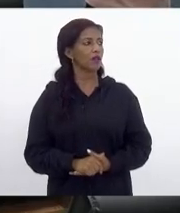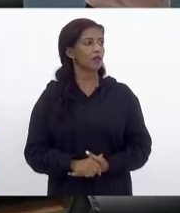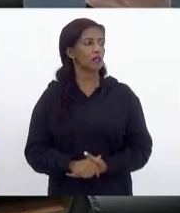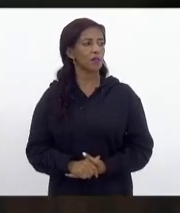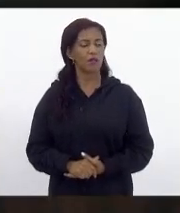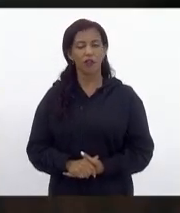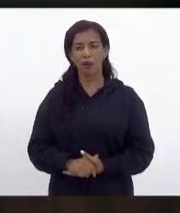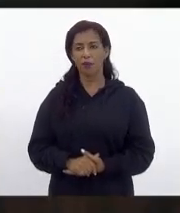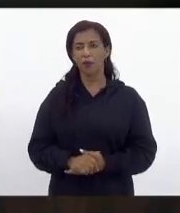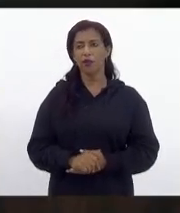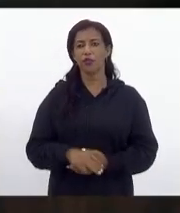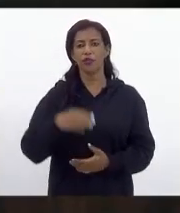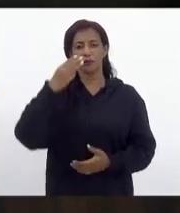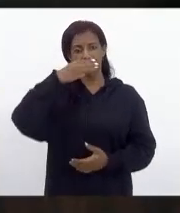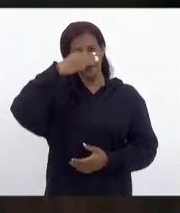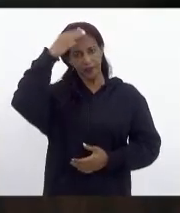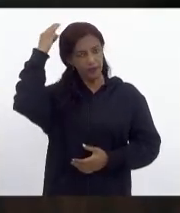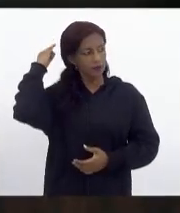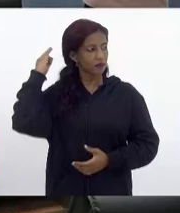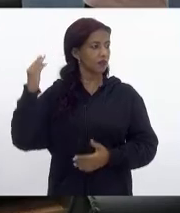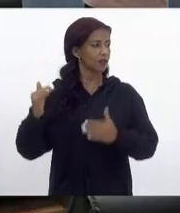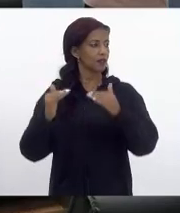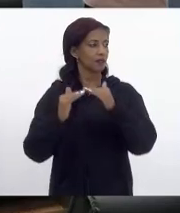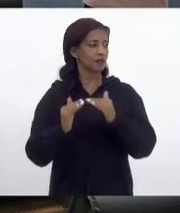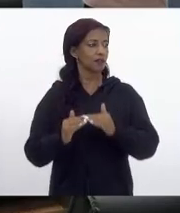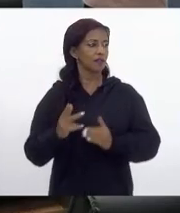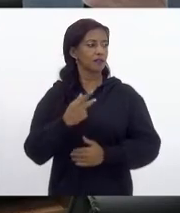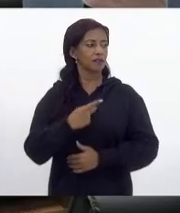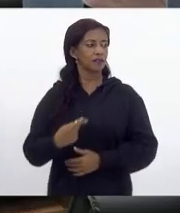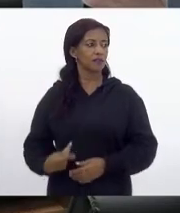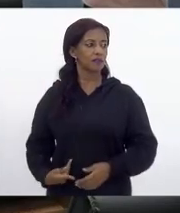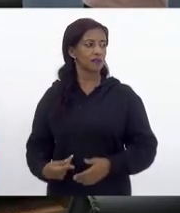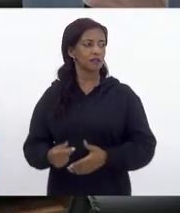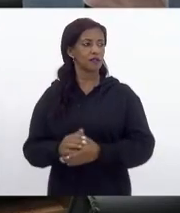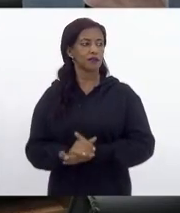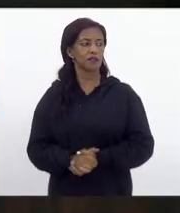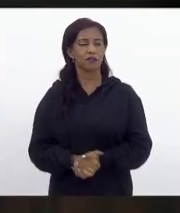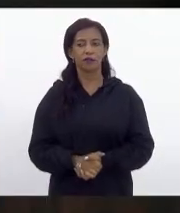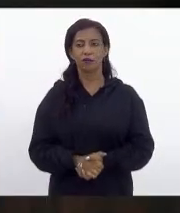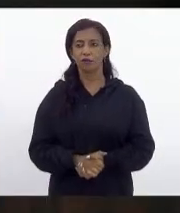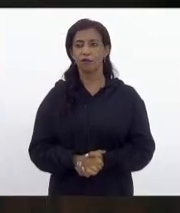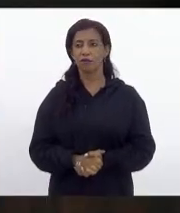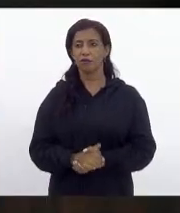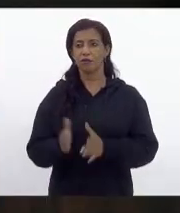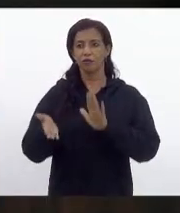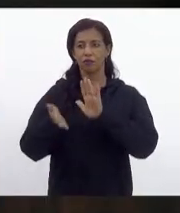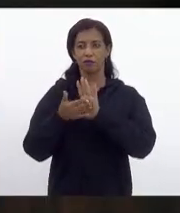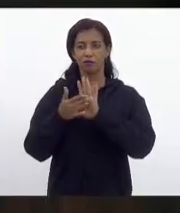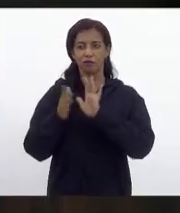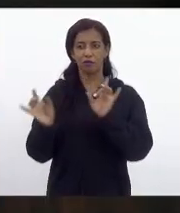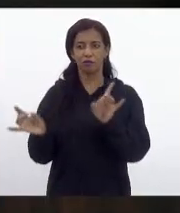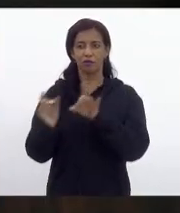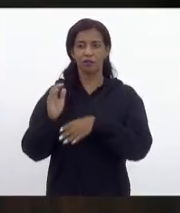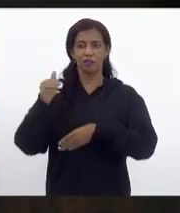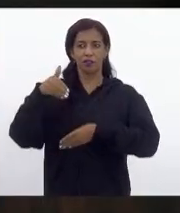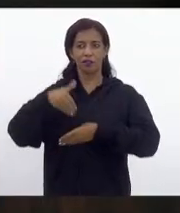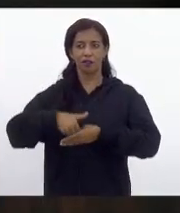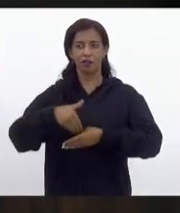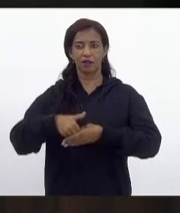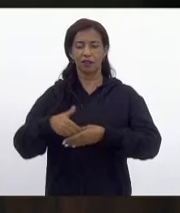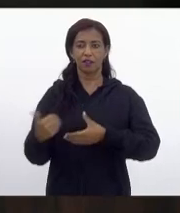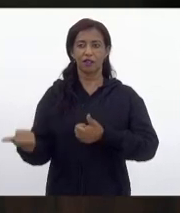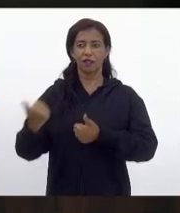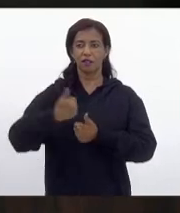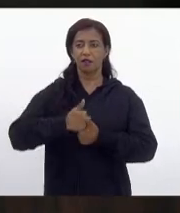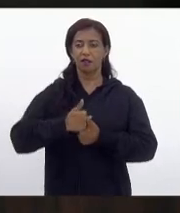Deputado Márcio Pacheco. Favorável, presidente. Com os pareceres emitidos, em votação substitutiva.